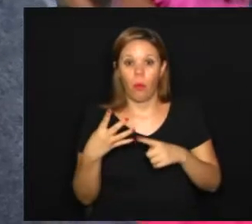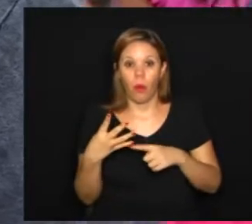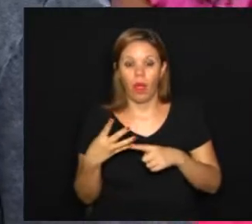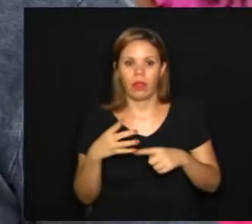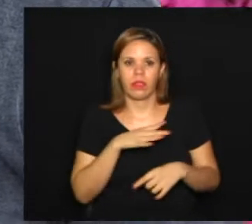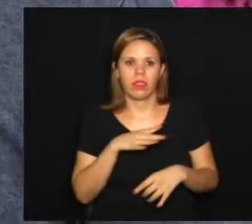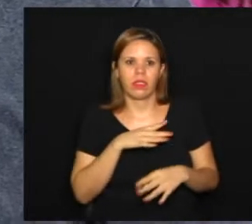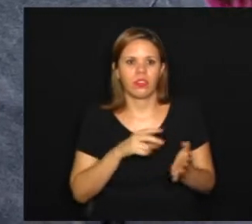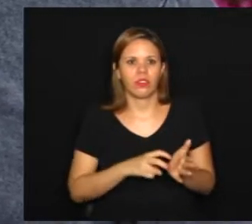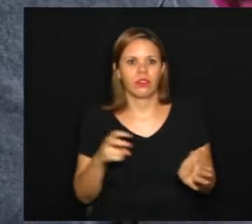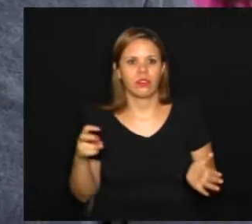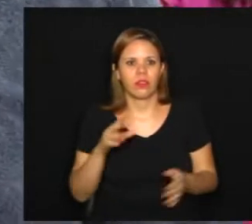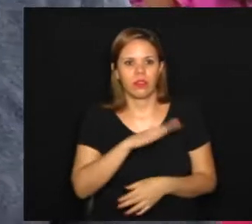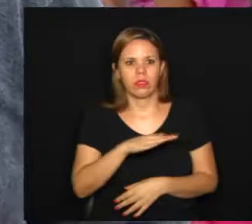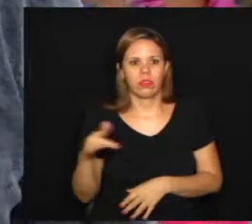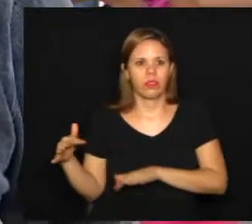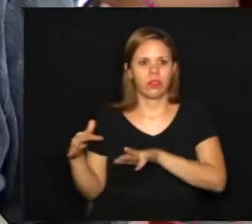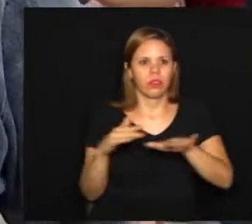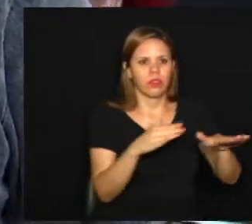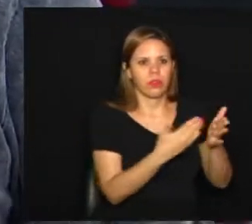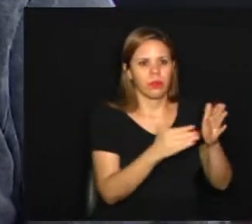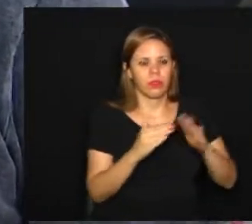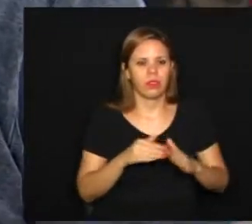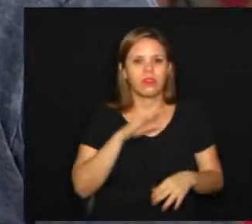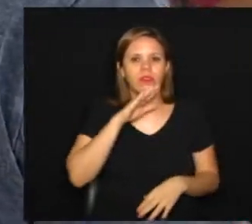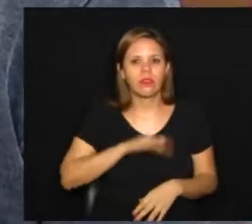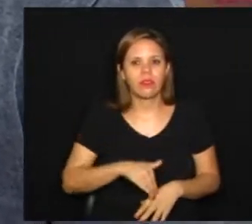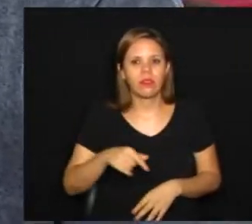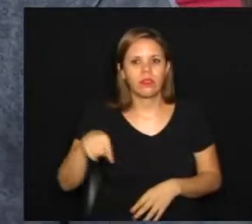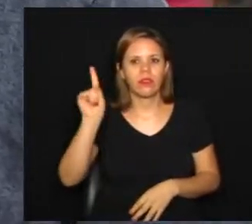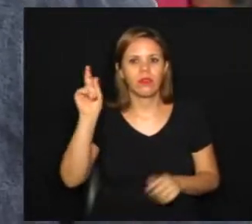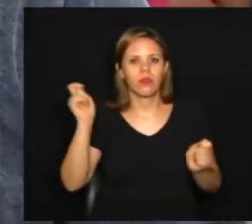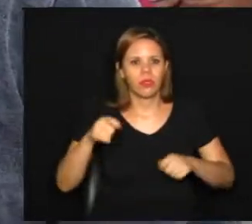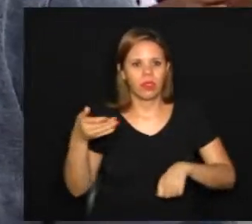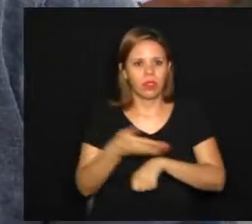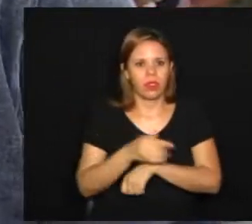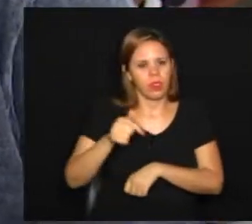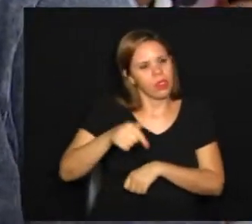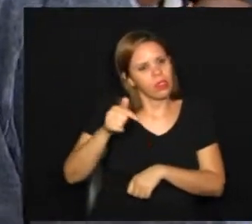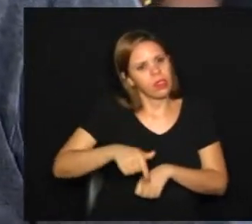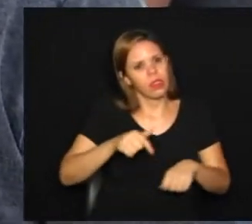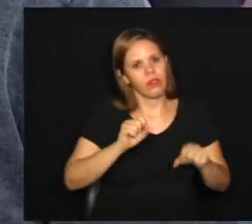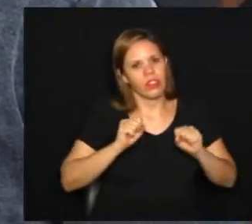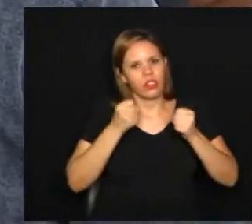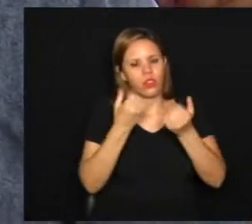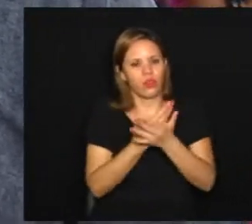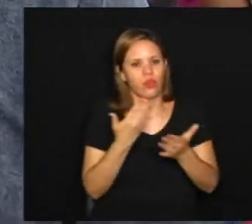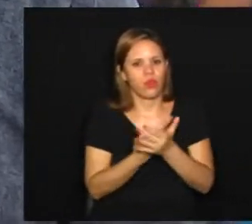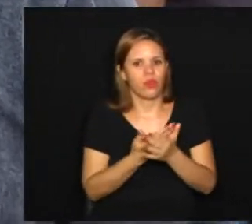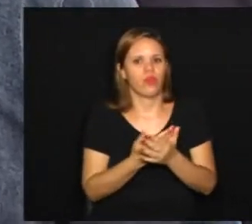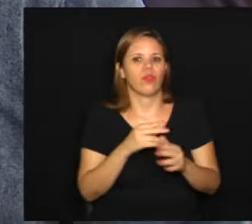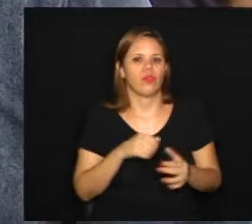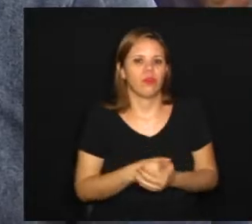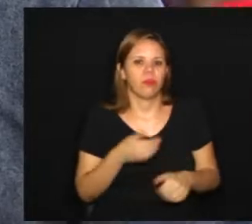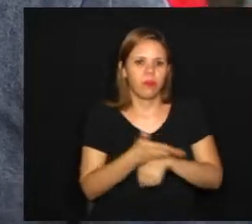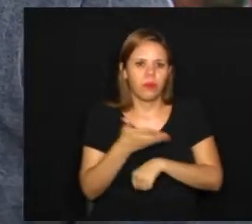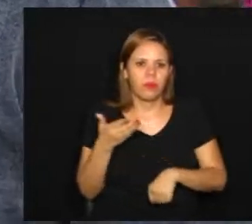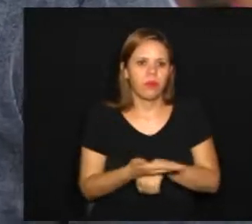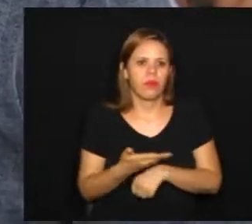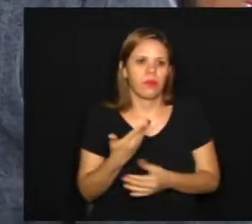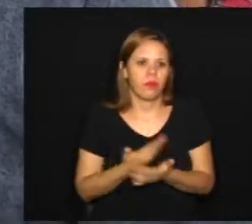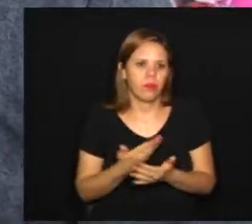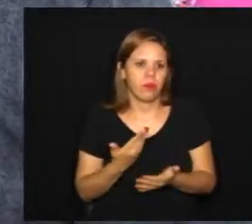De manhã a criança vai para a escola, à tarde ela vai poder estar aqui fazendo um reforço escolar, participando de uma